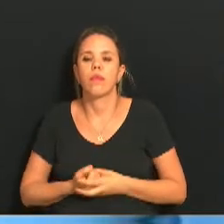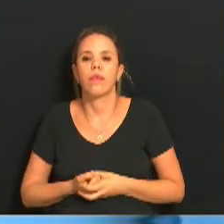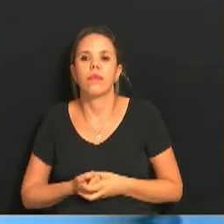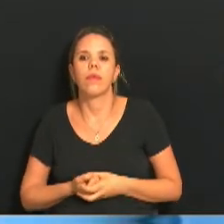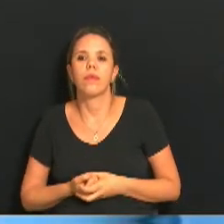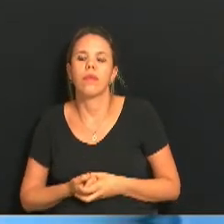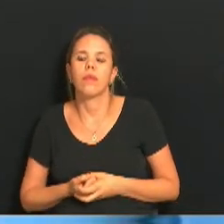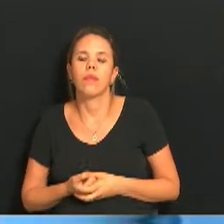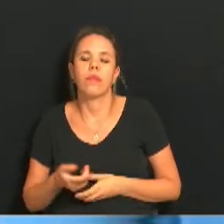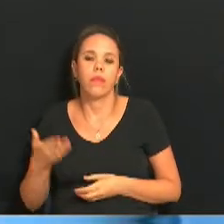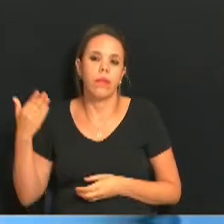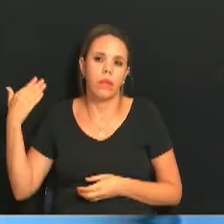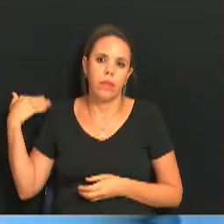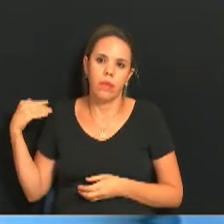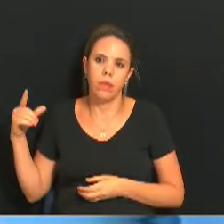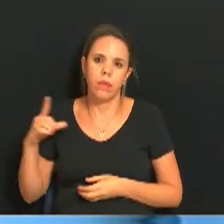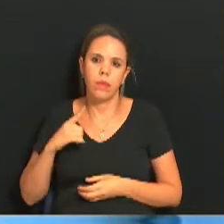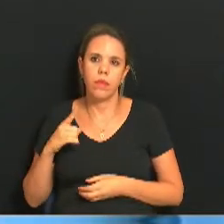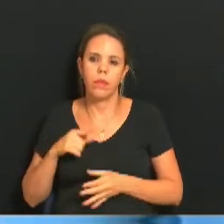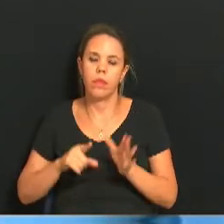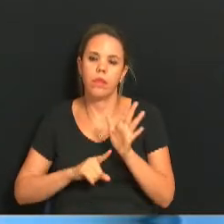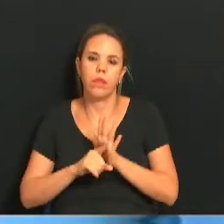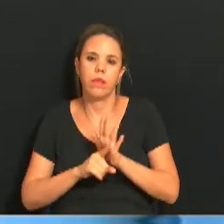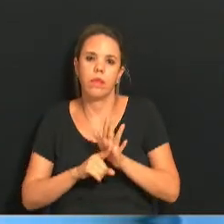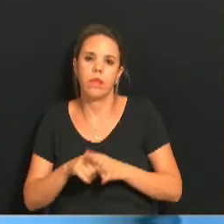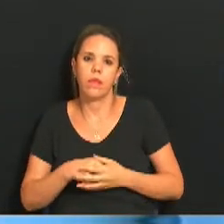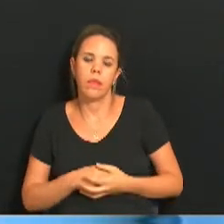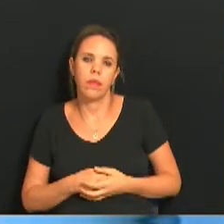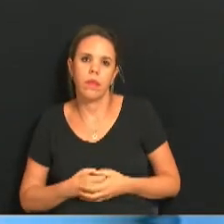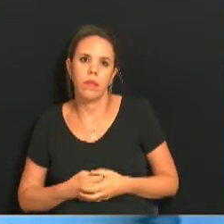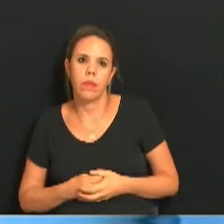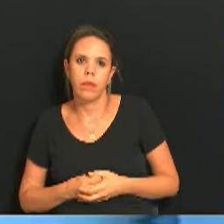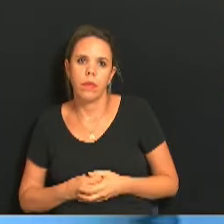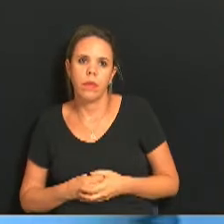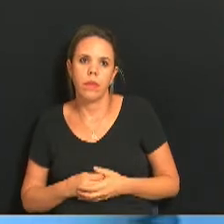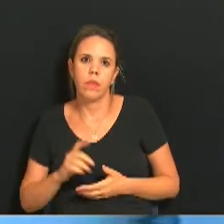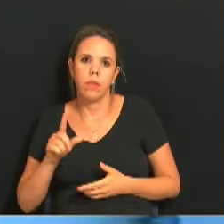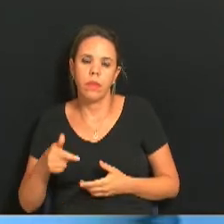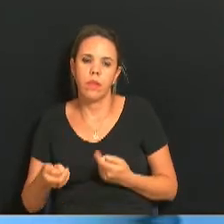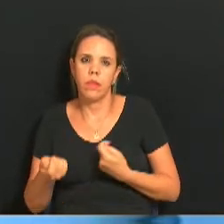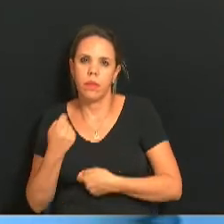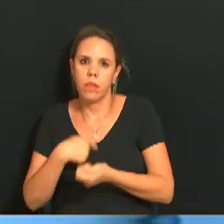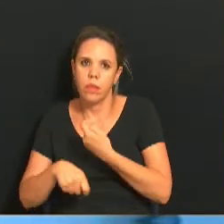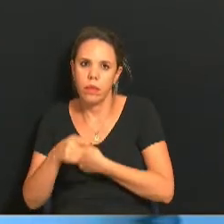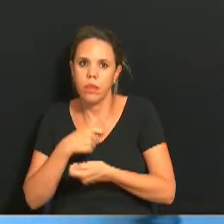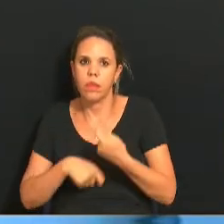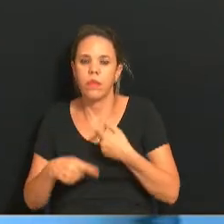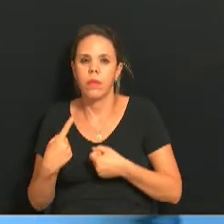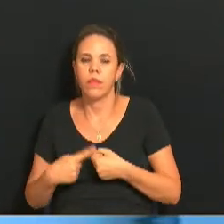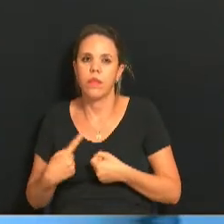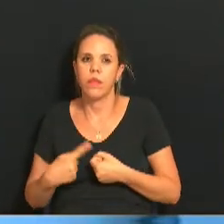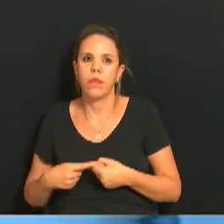anteriormente haja um processo de estudo de tomarmos administrativo